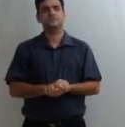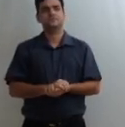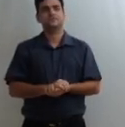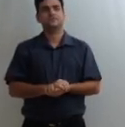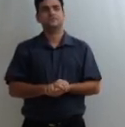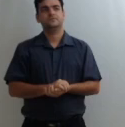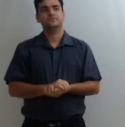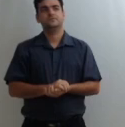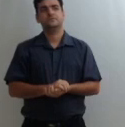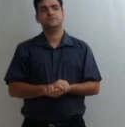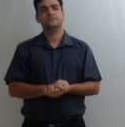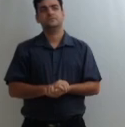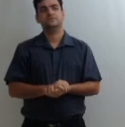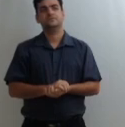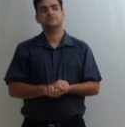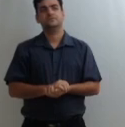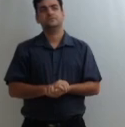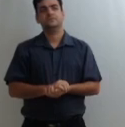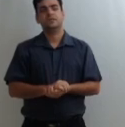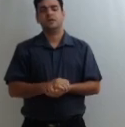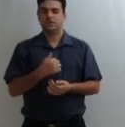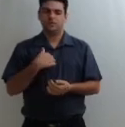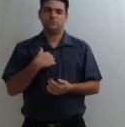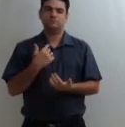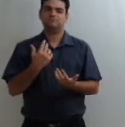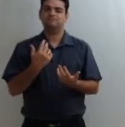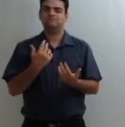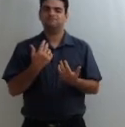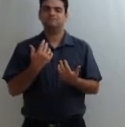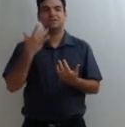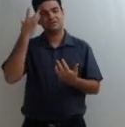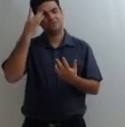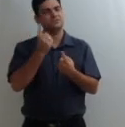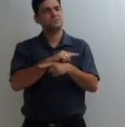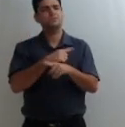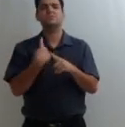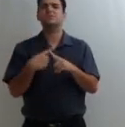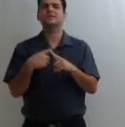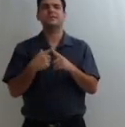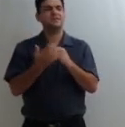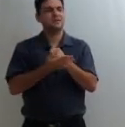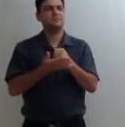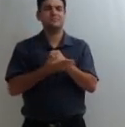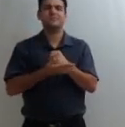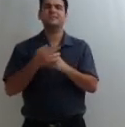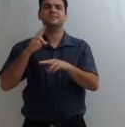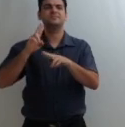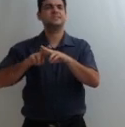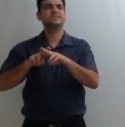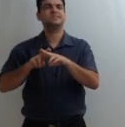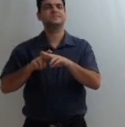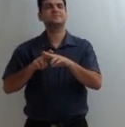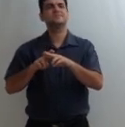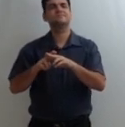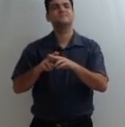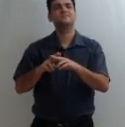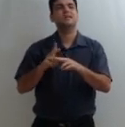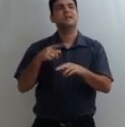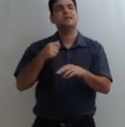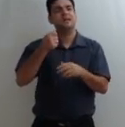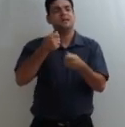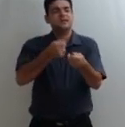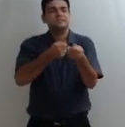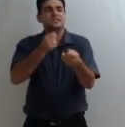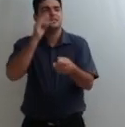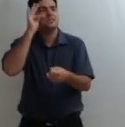vou ousar divergir, porque o fundamento da prisão foi a ameaça à testemunha. E